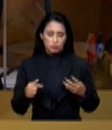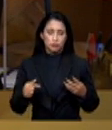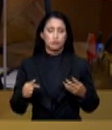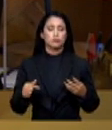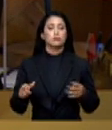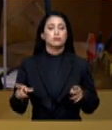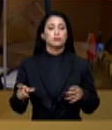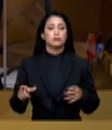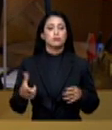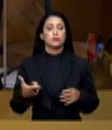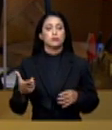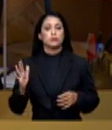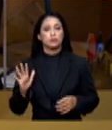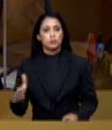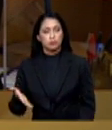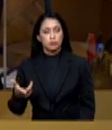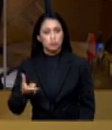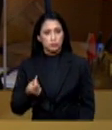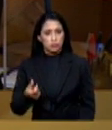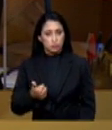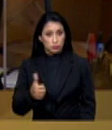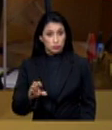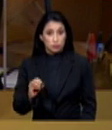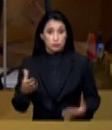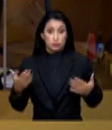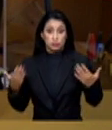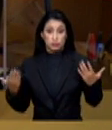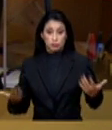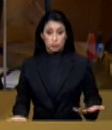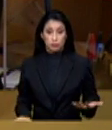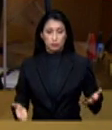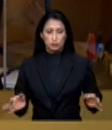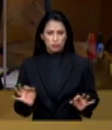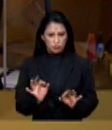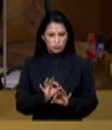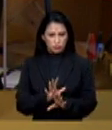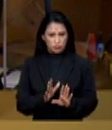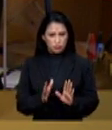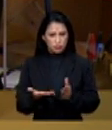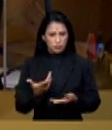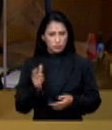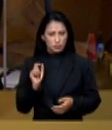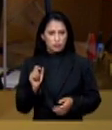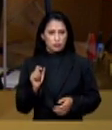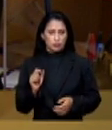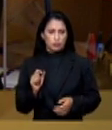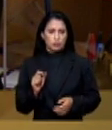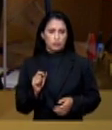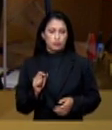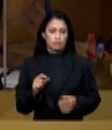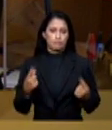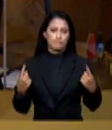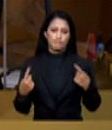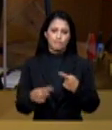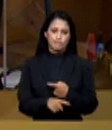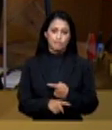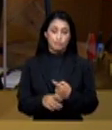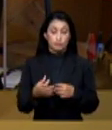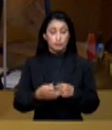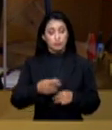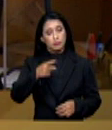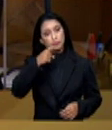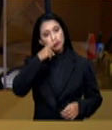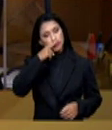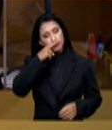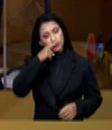12305 de 2010 por fim e em relação a sua divergência Ministério